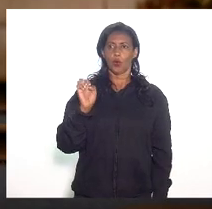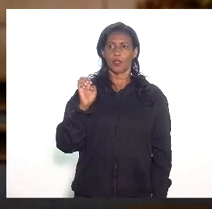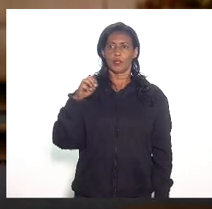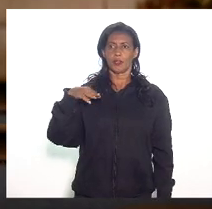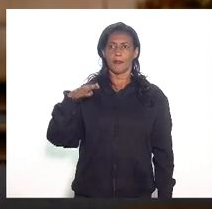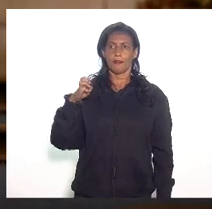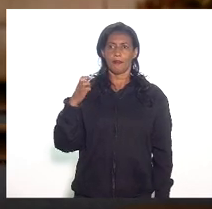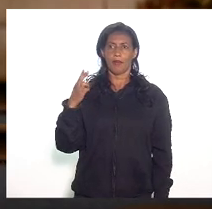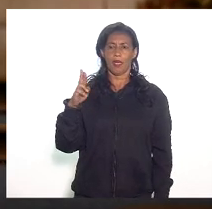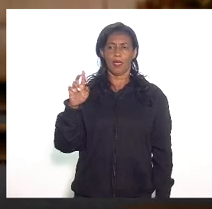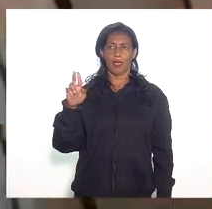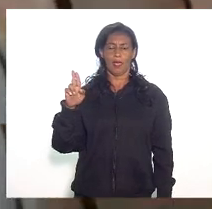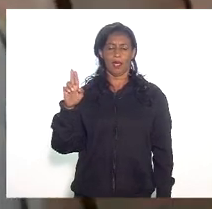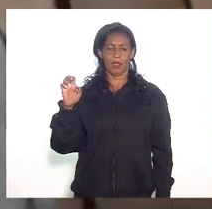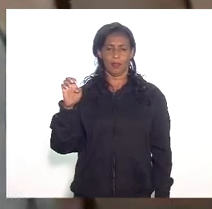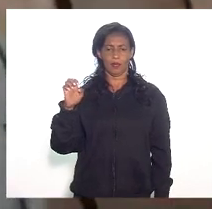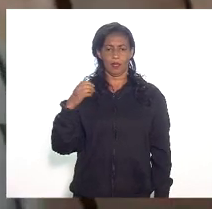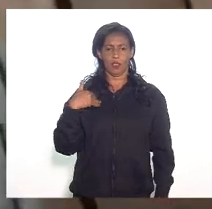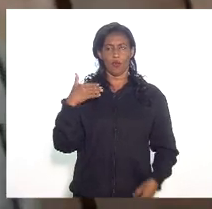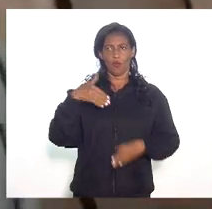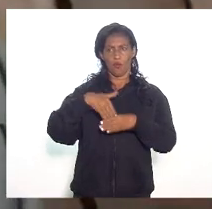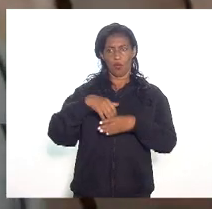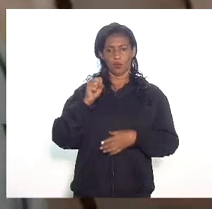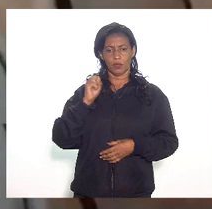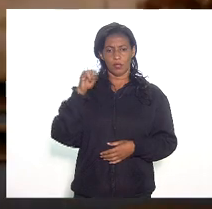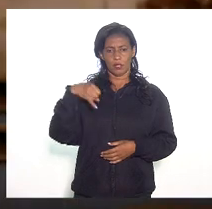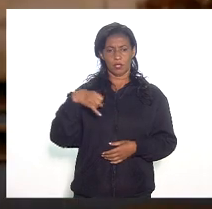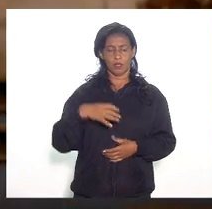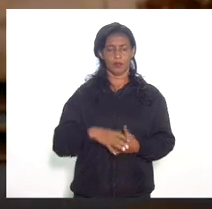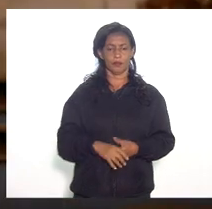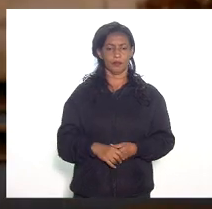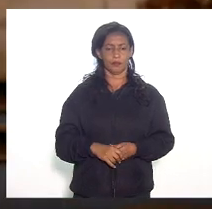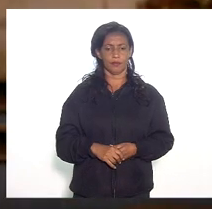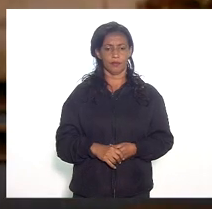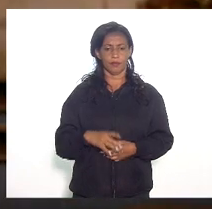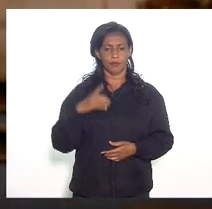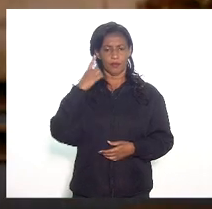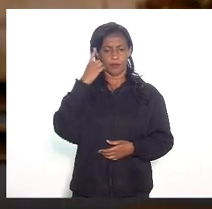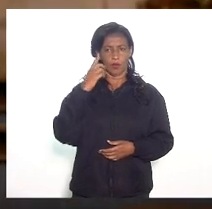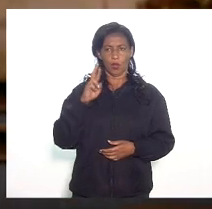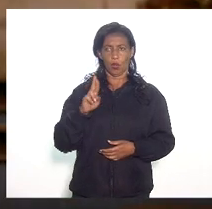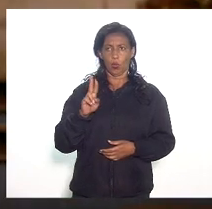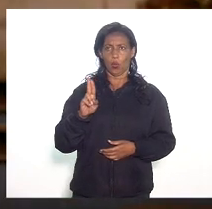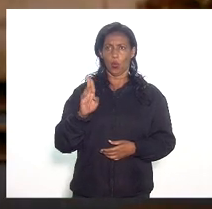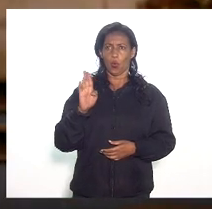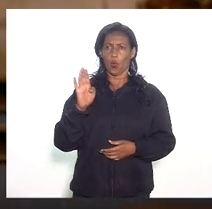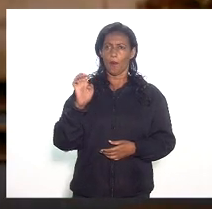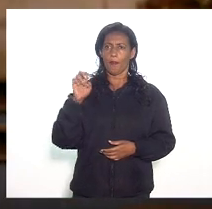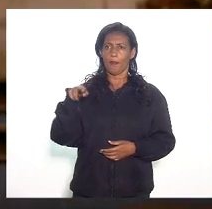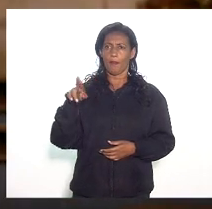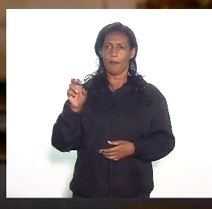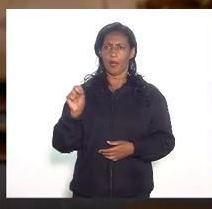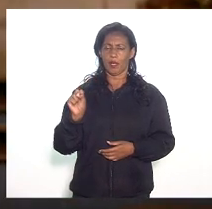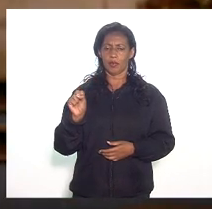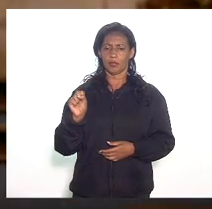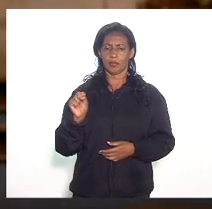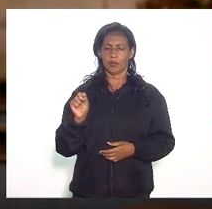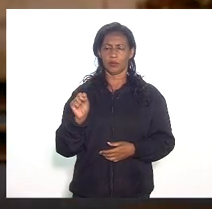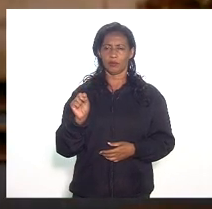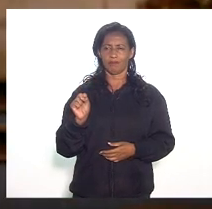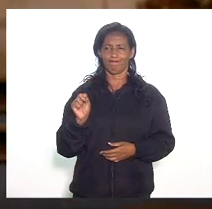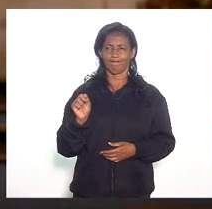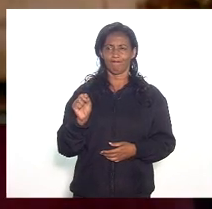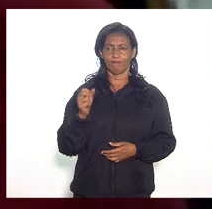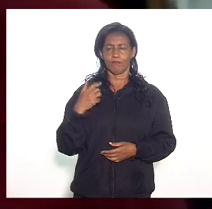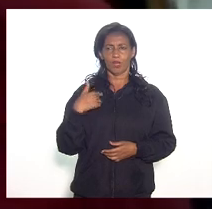senhor presidente eu voto sim sim deputado Rubens Bom Tempo até em nome da própria